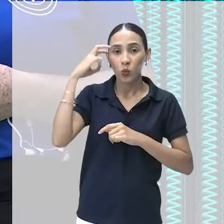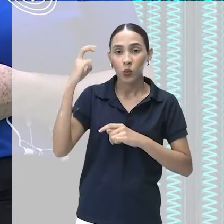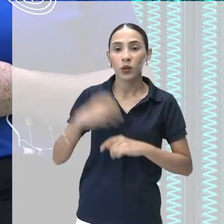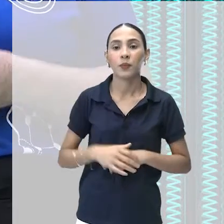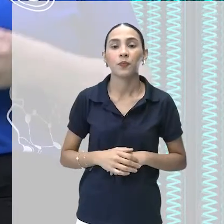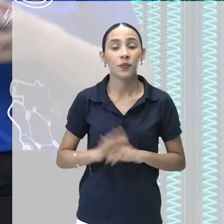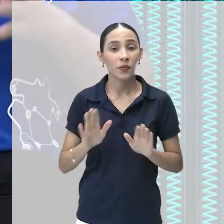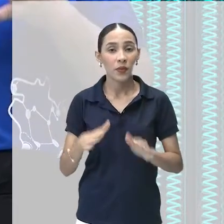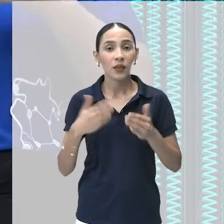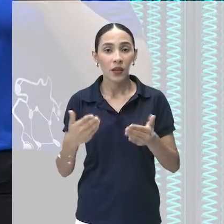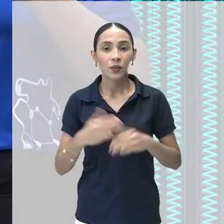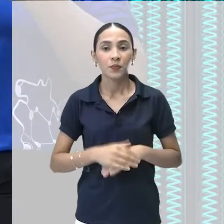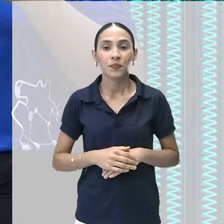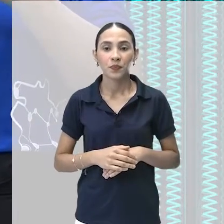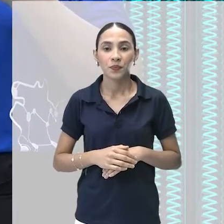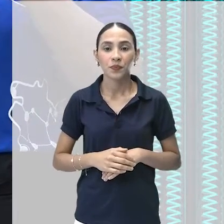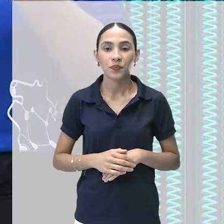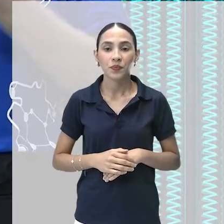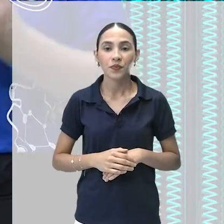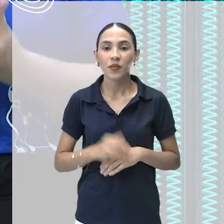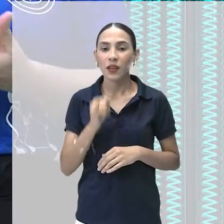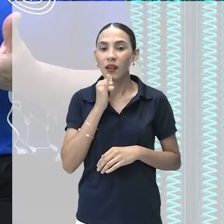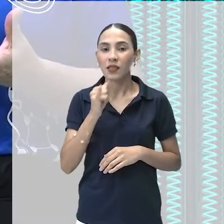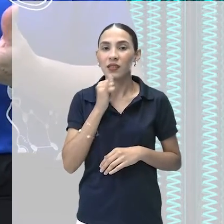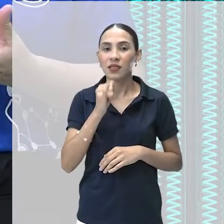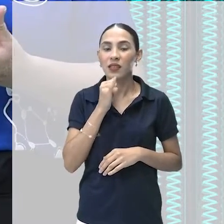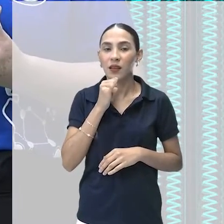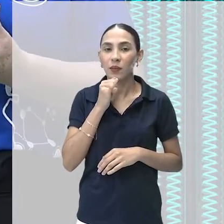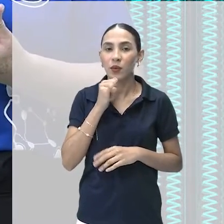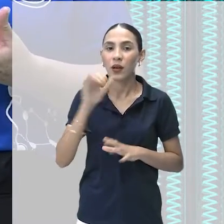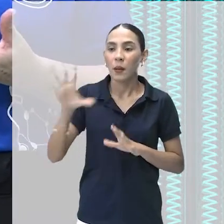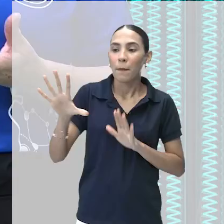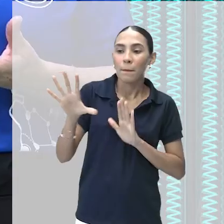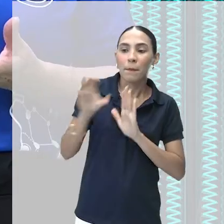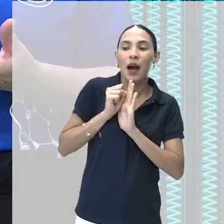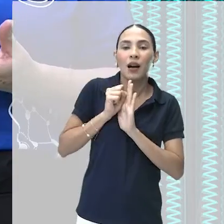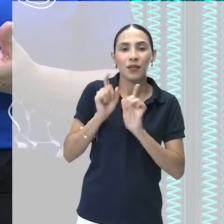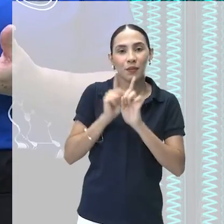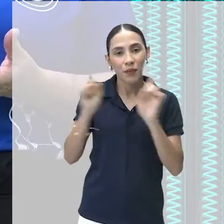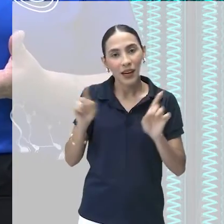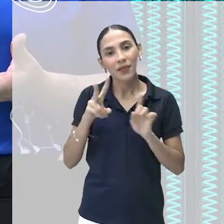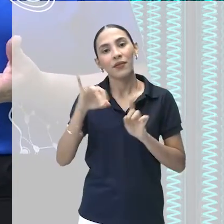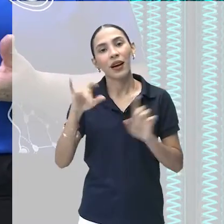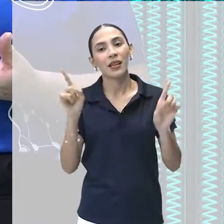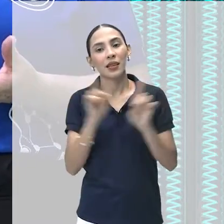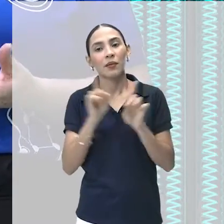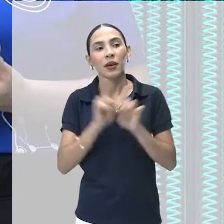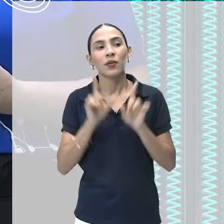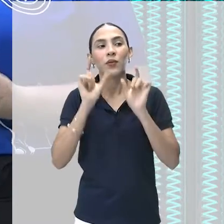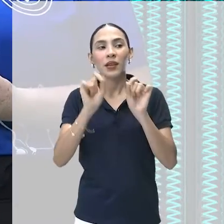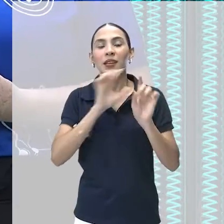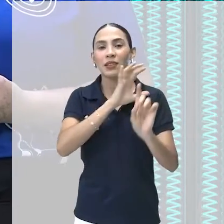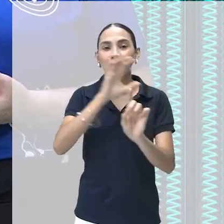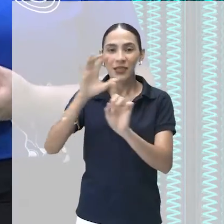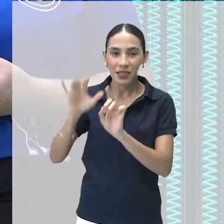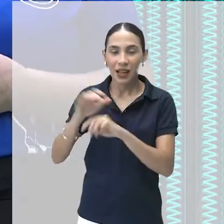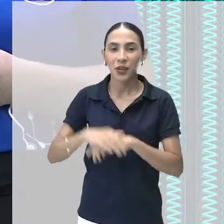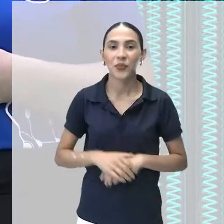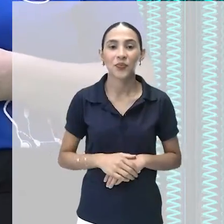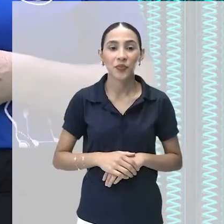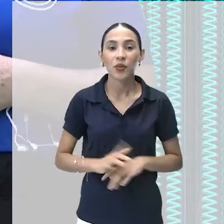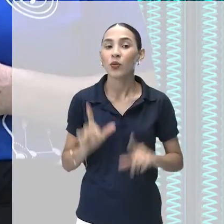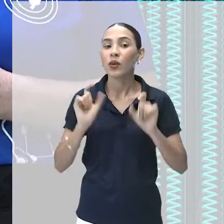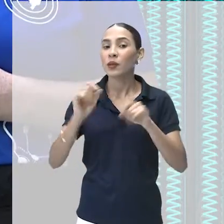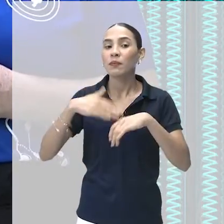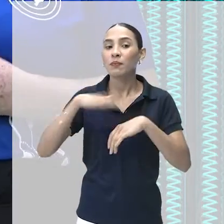culturas. Então, era aquilo comer, engolir, mas que vai também ser influenciado. O que